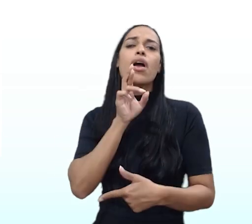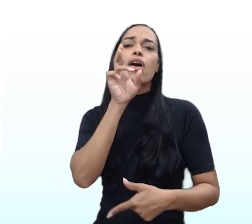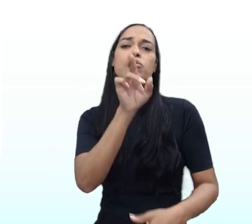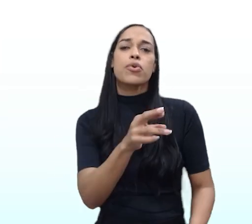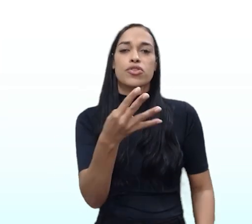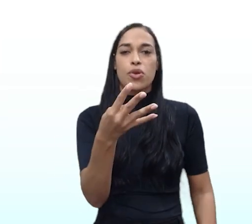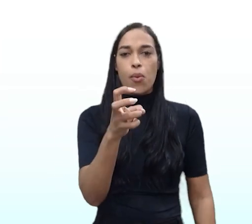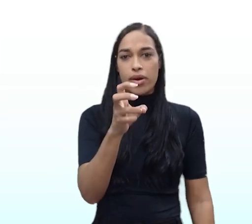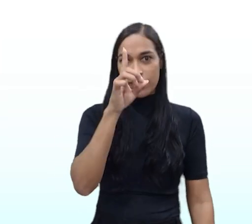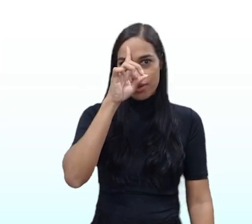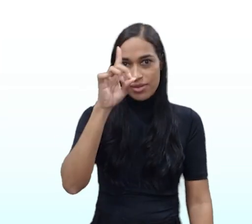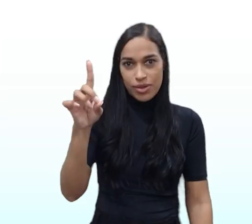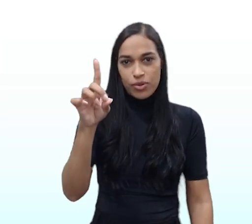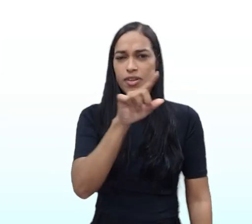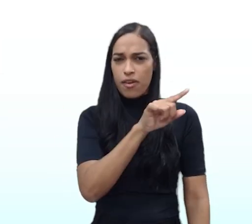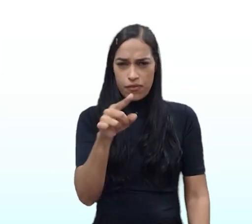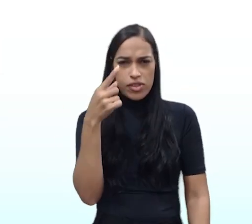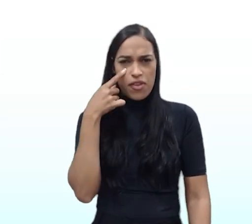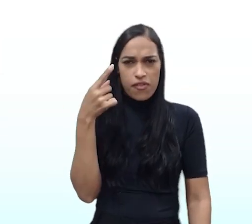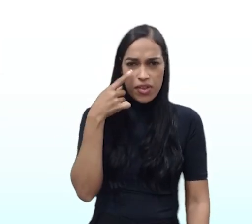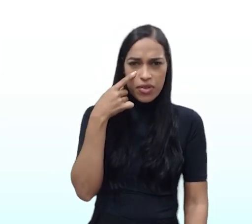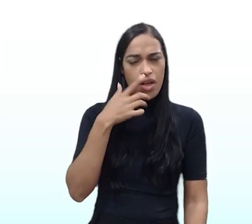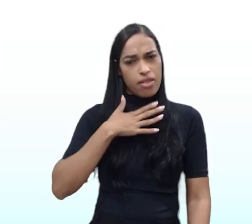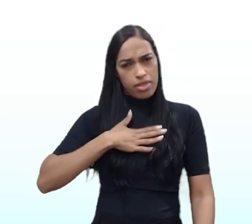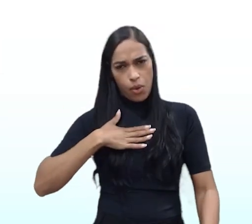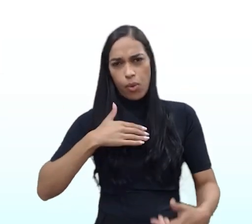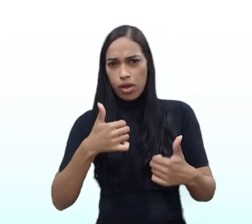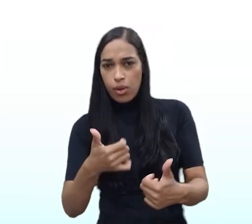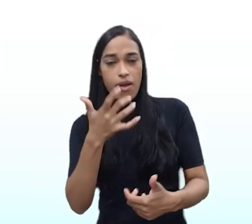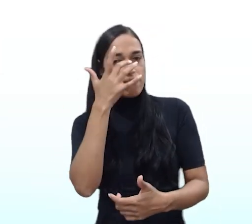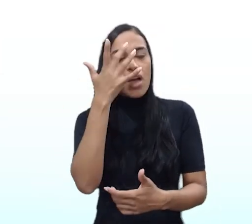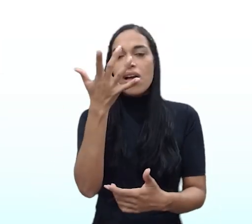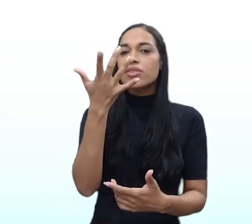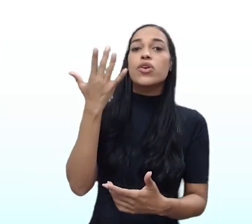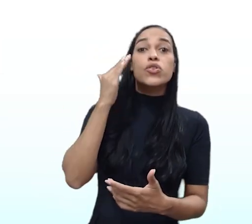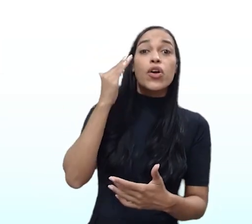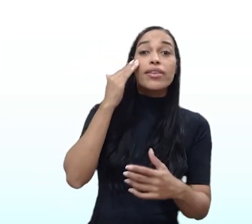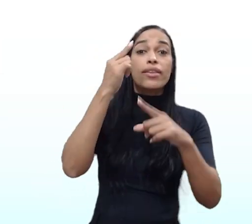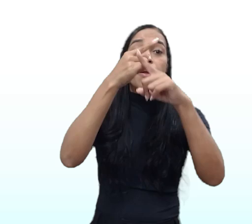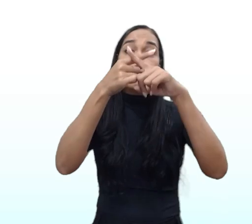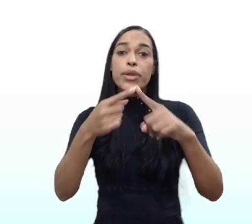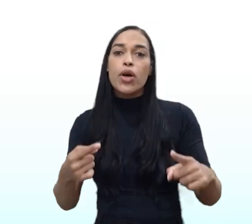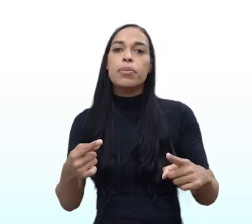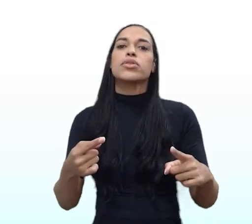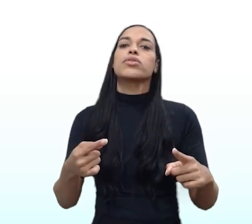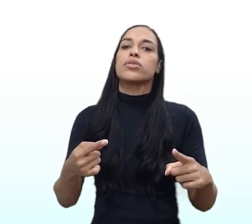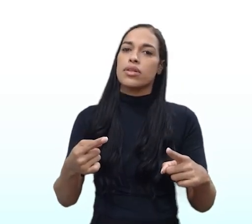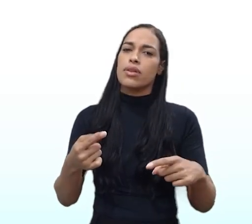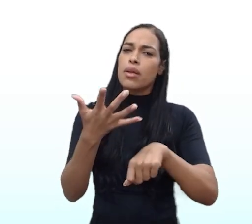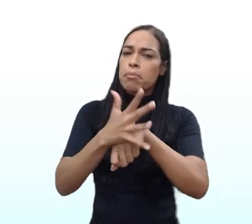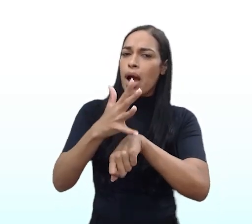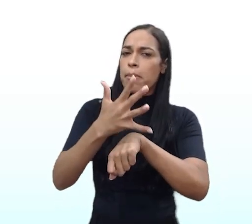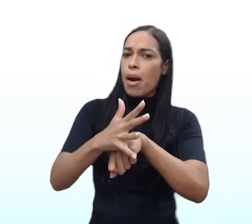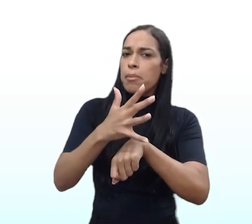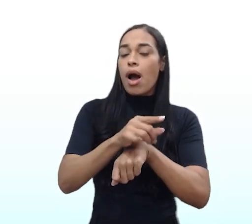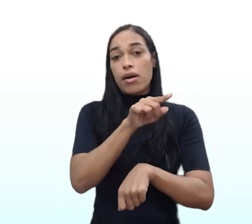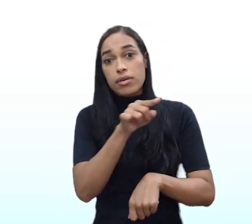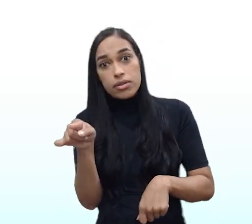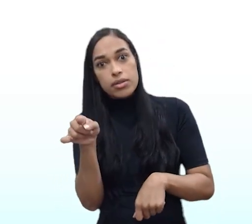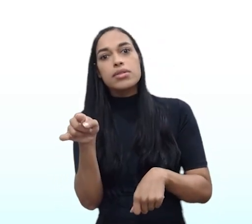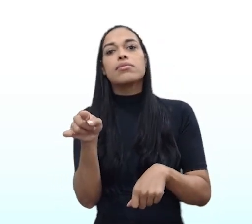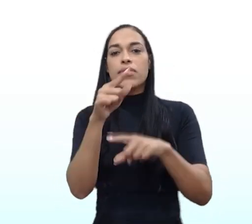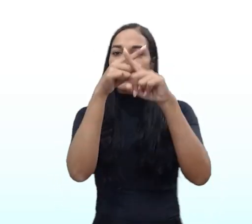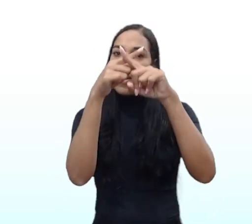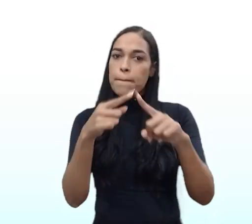8, que vai ser igual a 45 dias. Viu aí, tranquilo? Viu como é fácil? É só entender proporcionalidade e aplicar, se liga